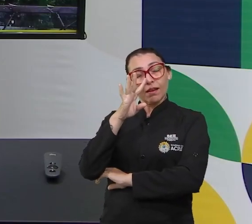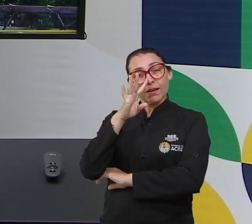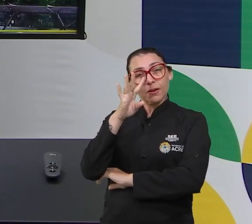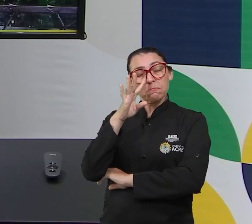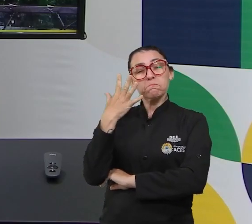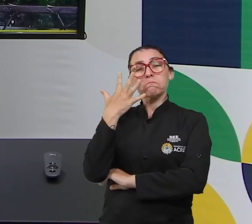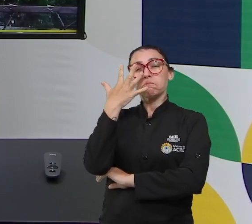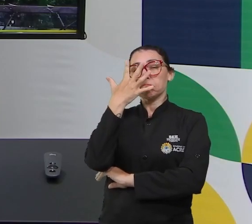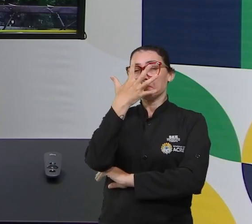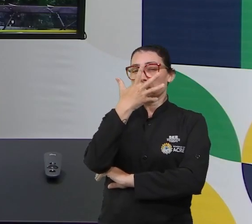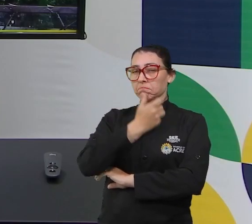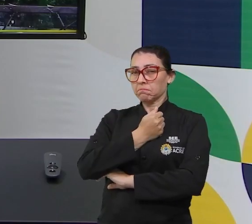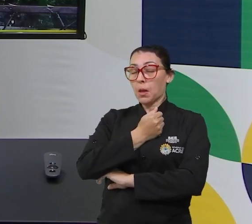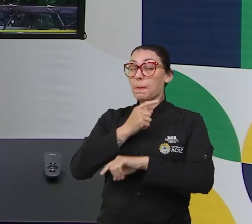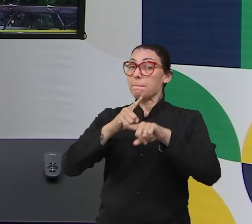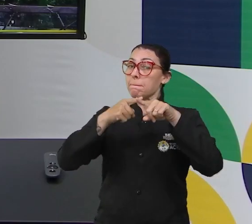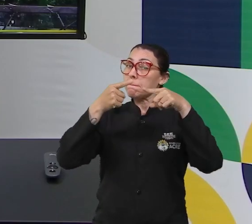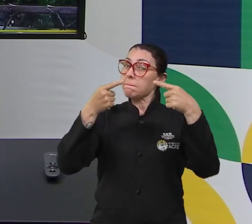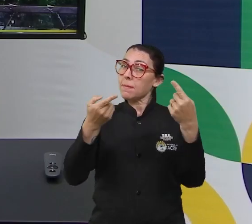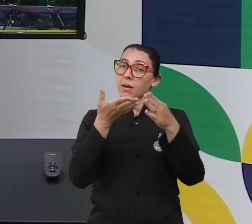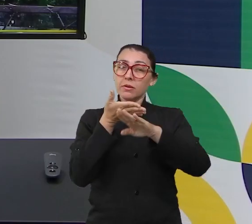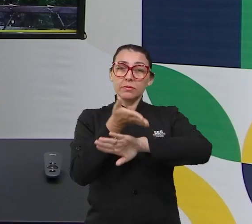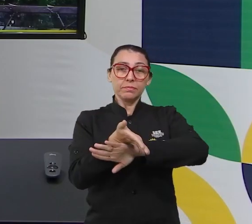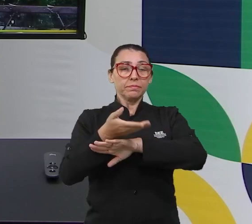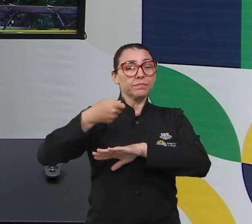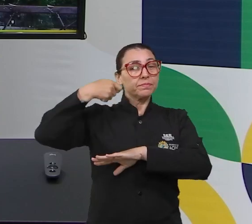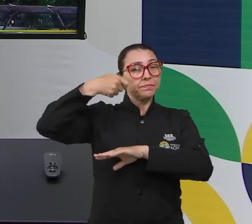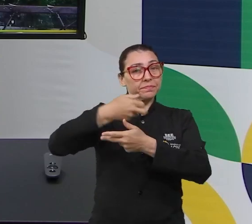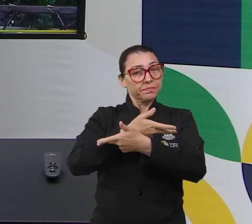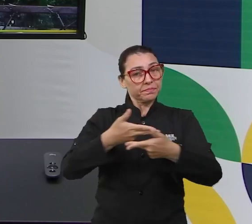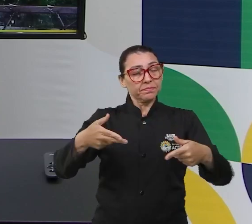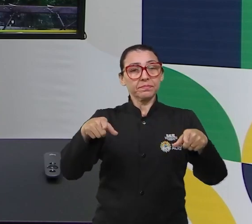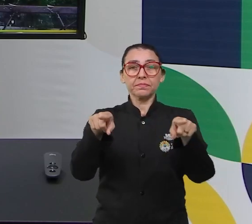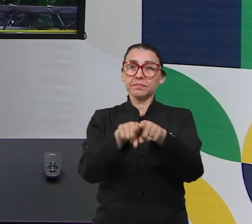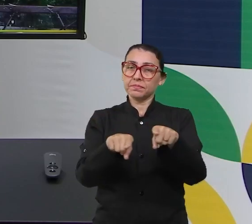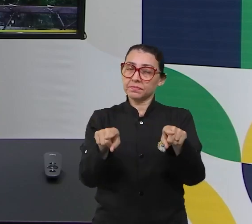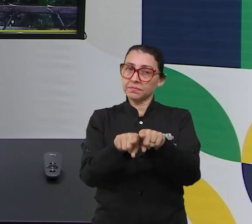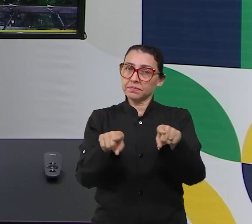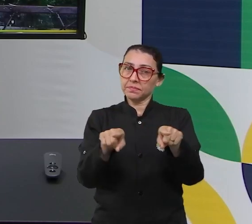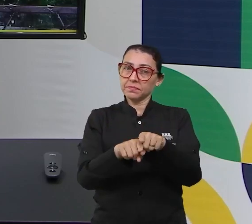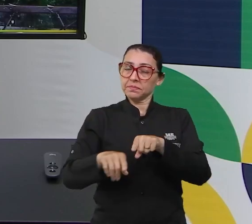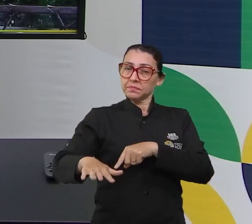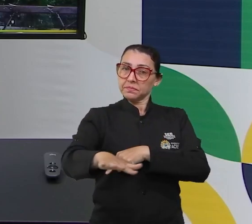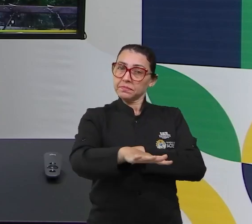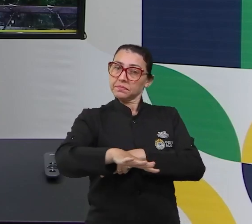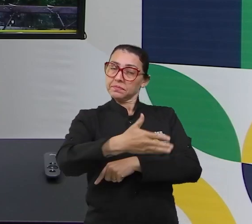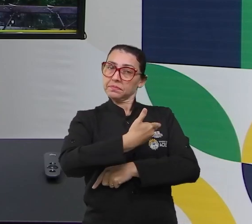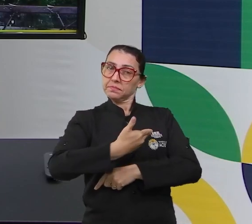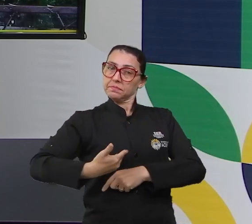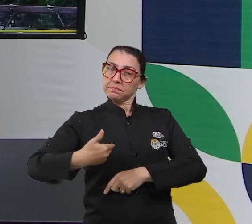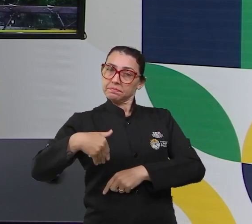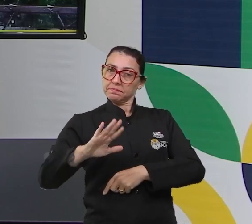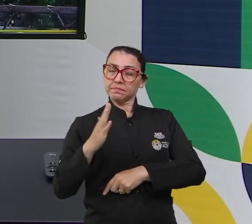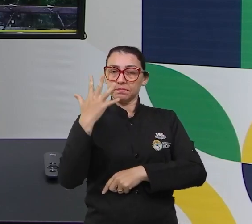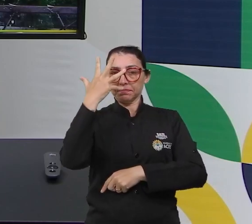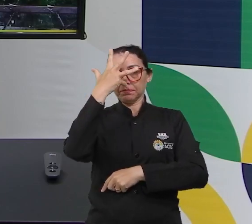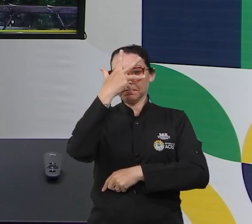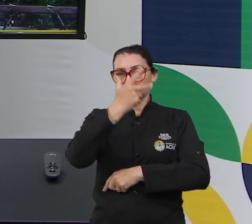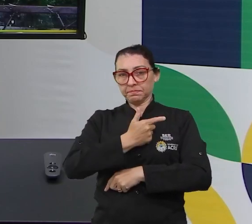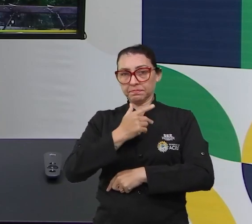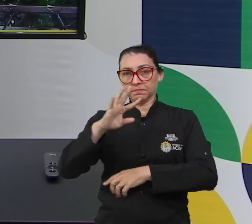coisa bonita. Mas a intervenção artística, além de, obviamente, deixar o espaço público mais bonito,